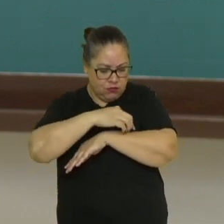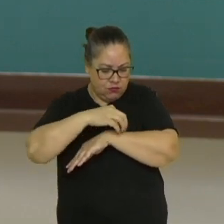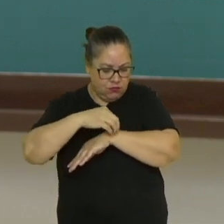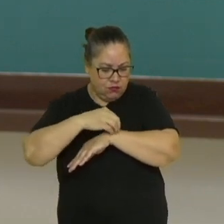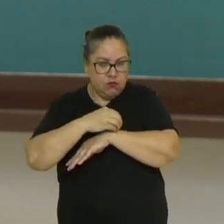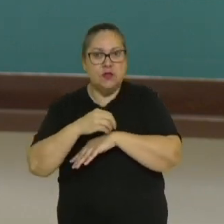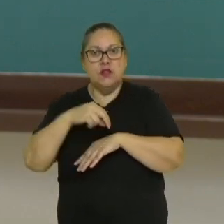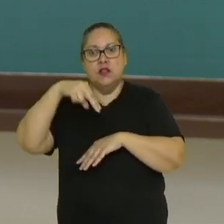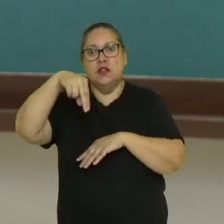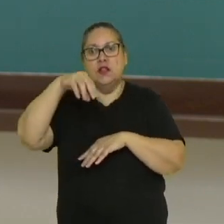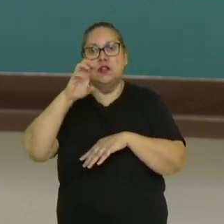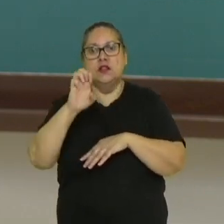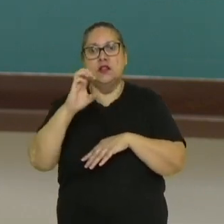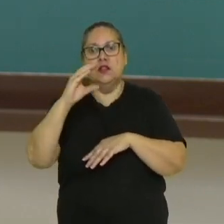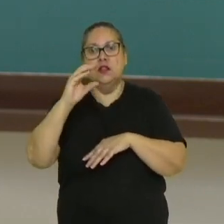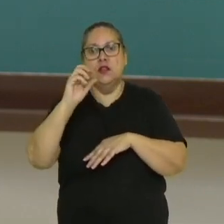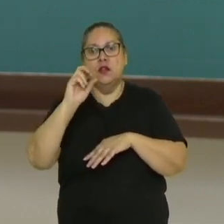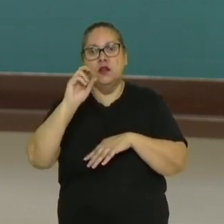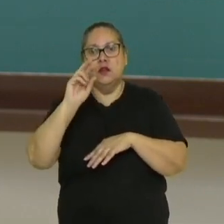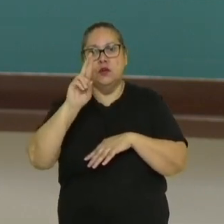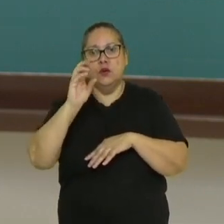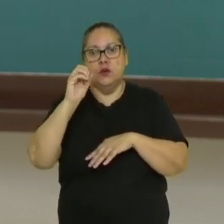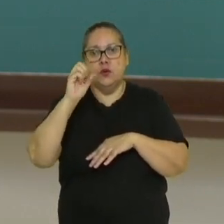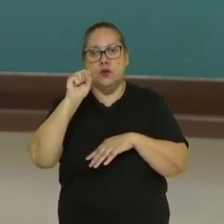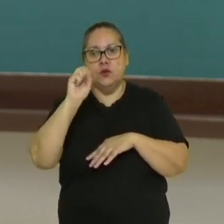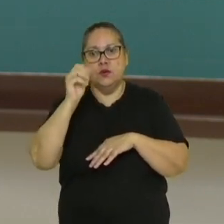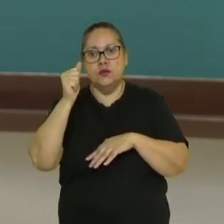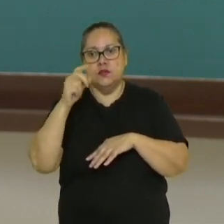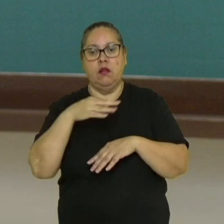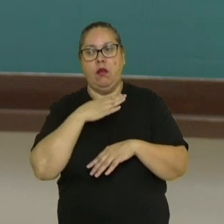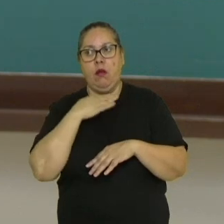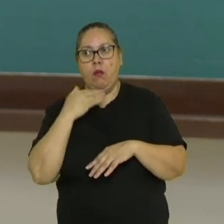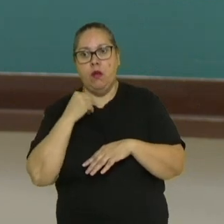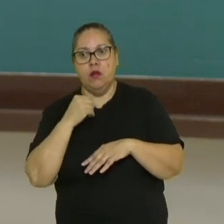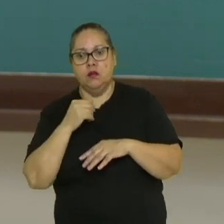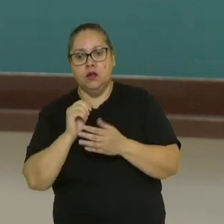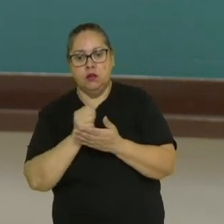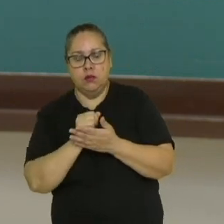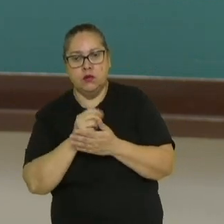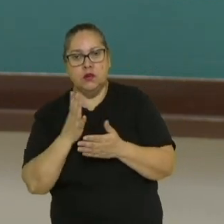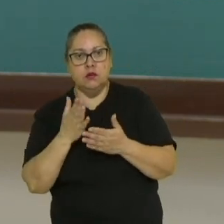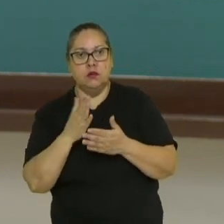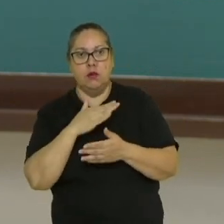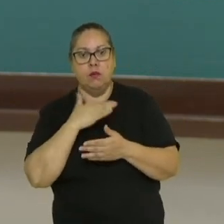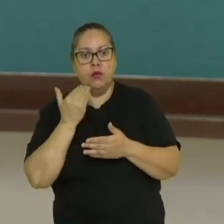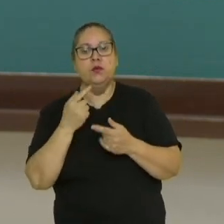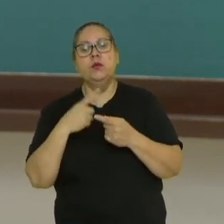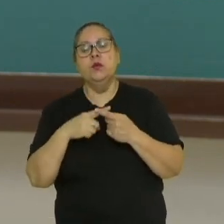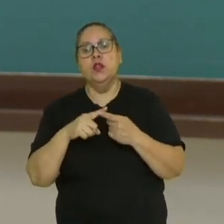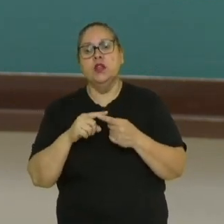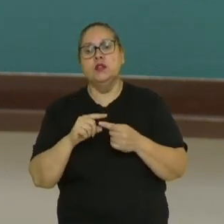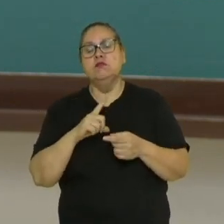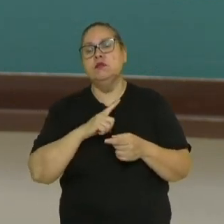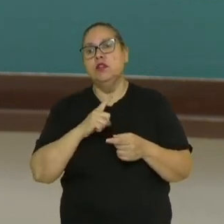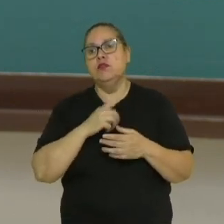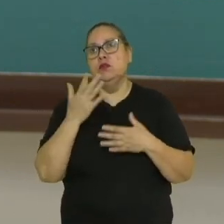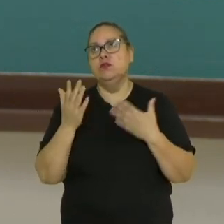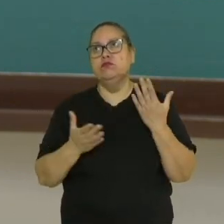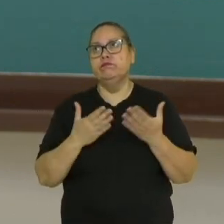a necrosar. Então, elas morrem. Não é uma morte programada, ela é uma morte porque houve